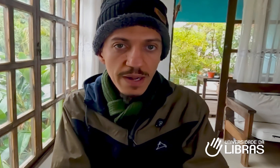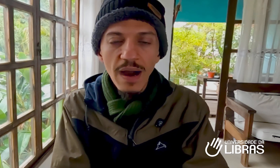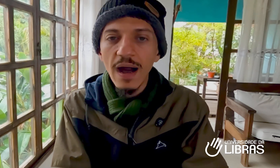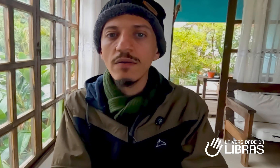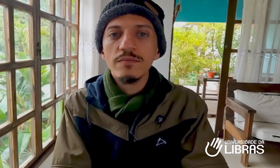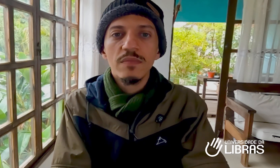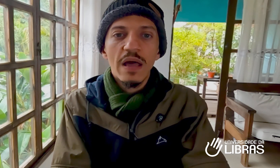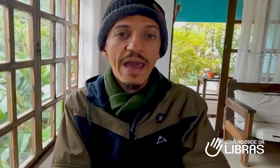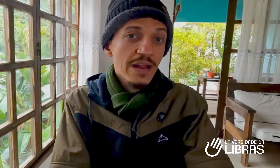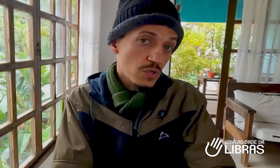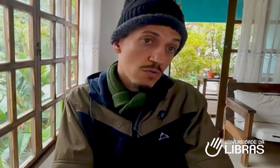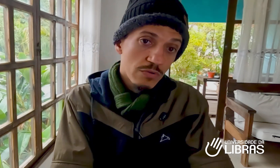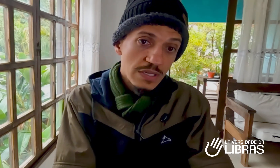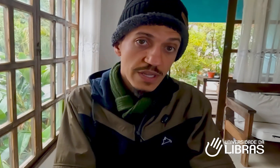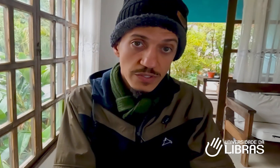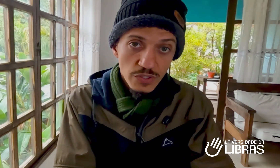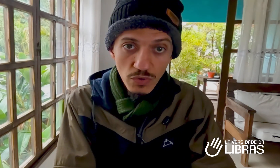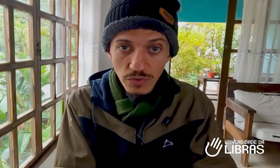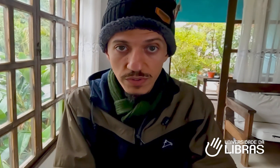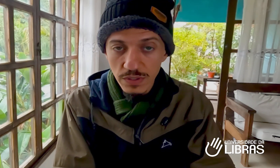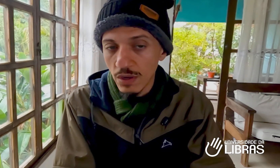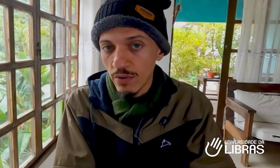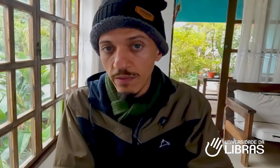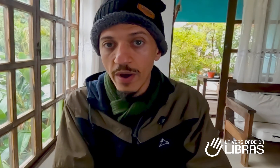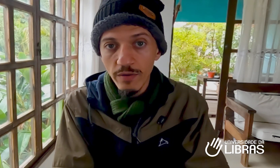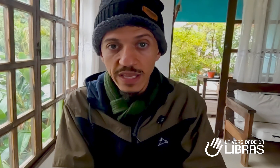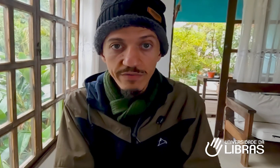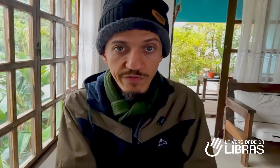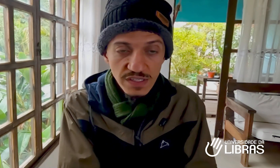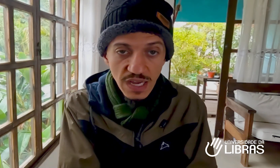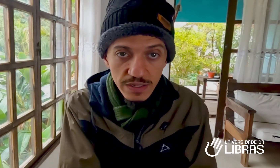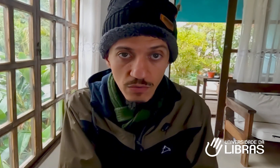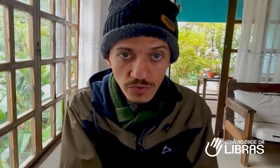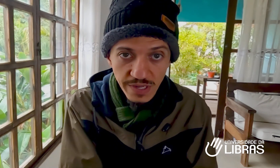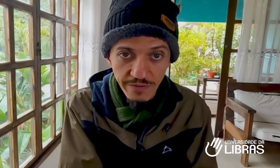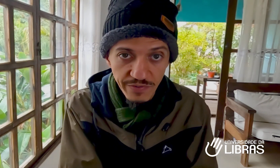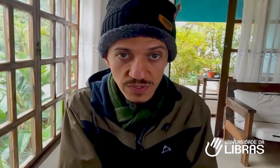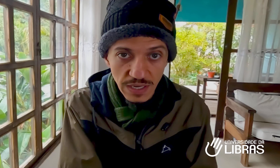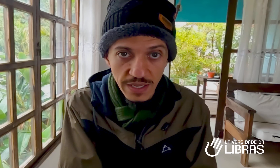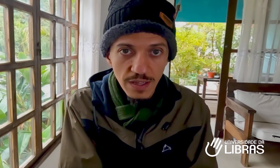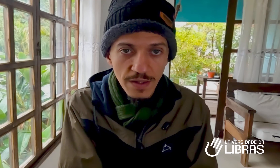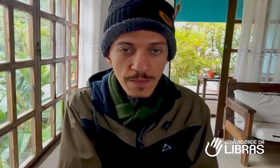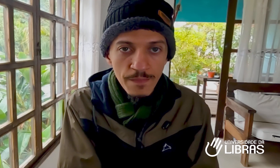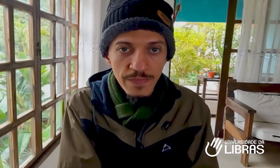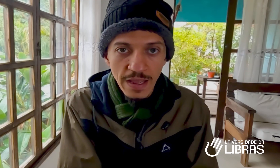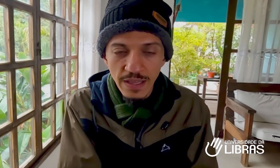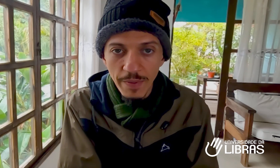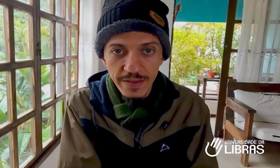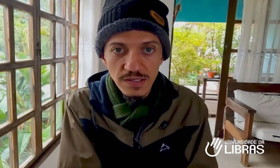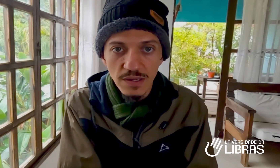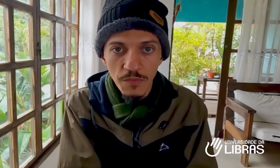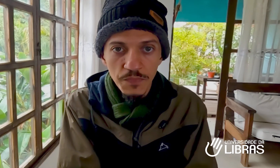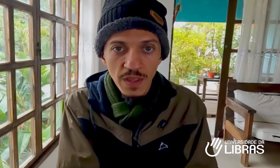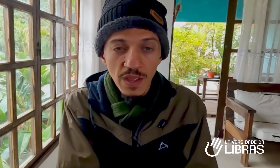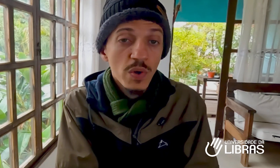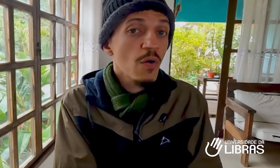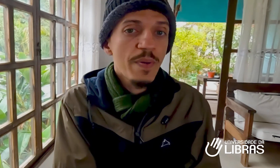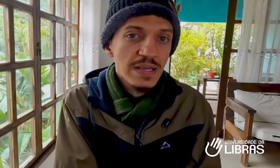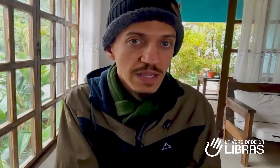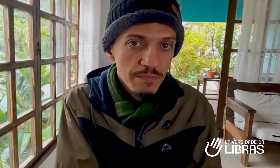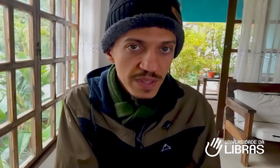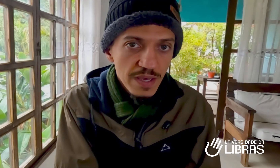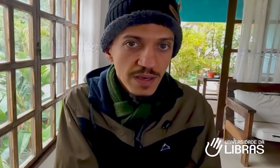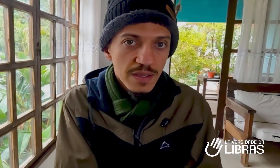meu trabalho, era só com adolescentes surdos, então, embora eu tenha vivenciado alguns desafios ali na interpretação, eu